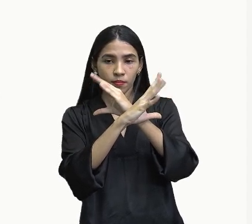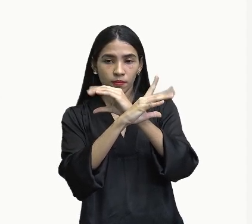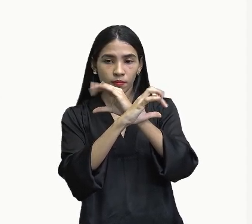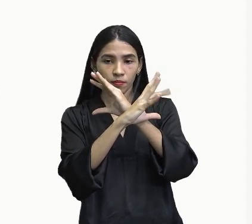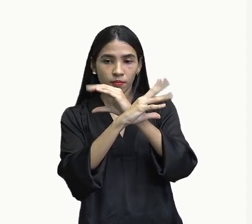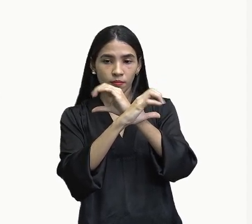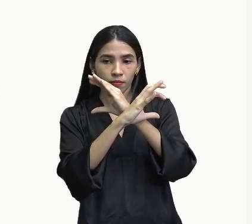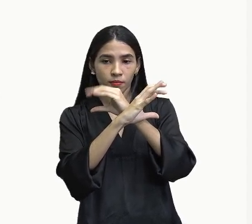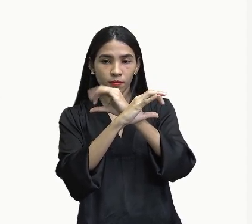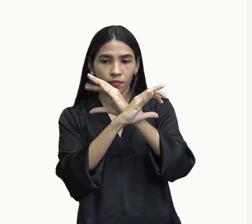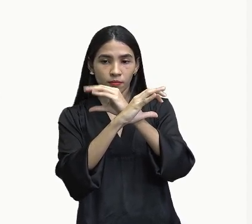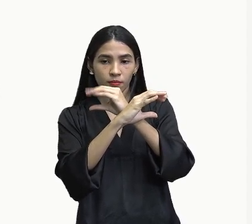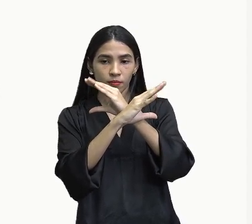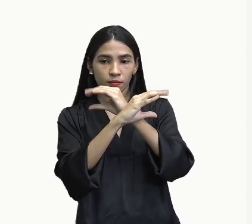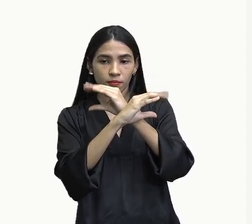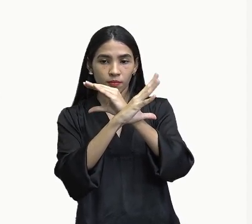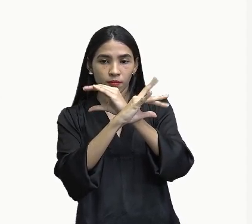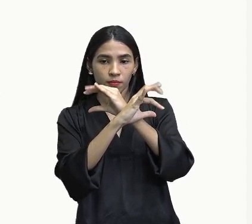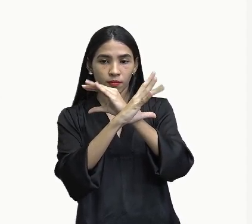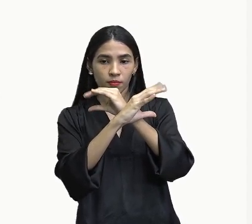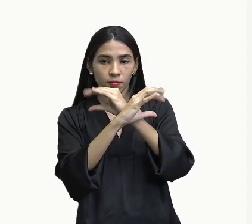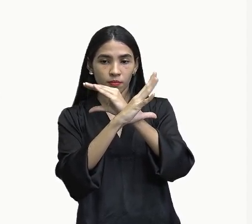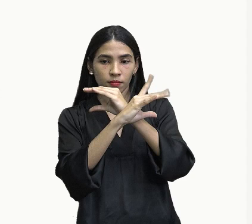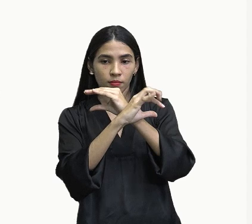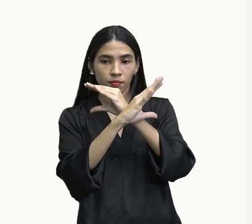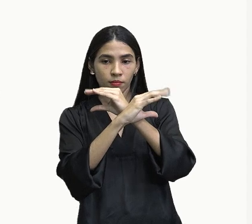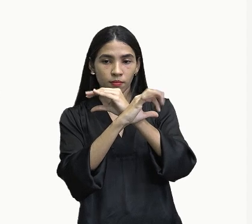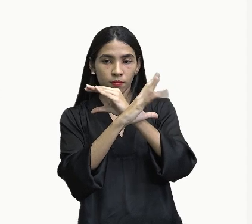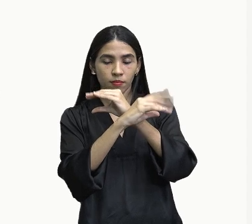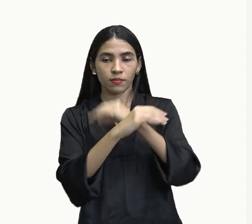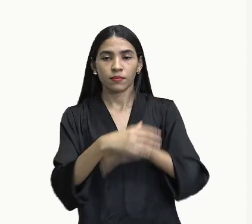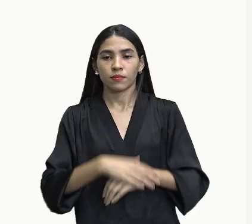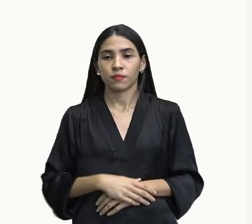esquema didático, da medusa